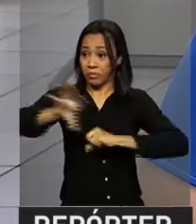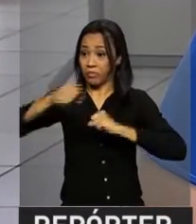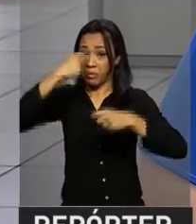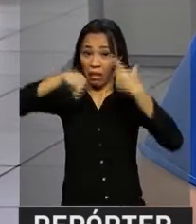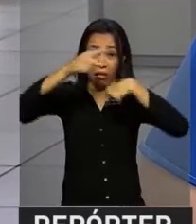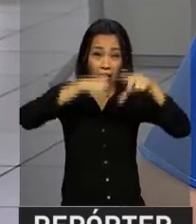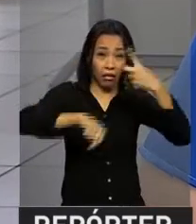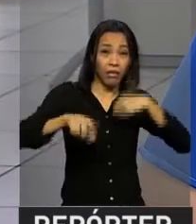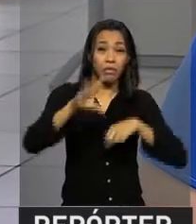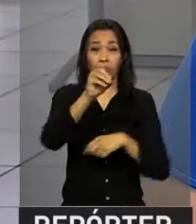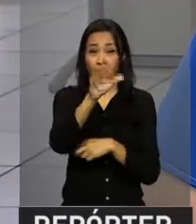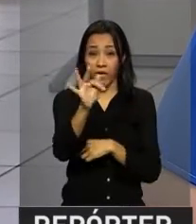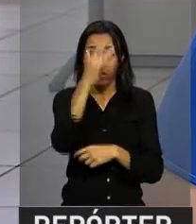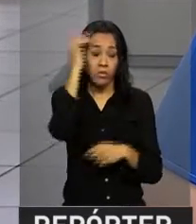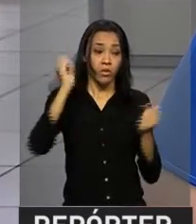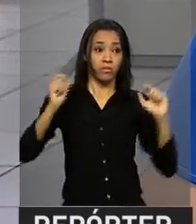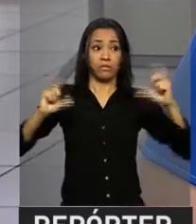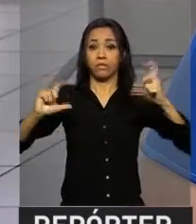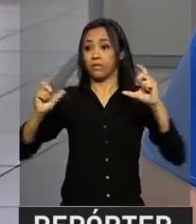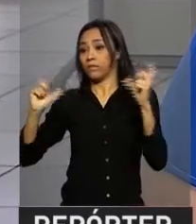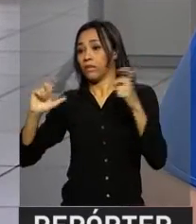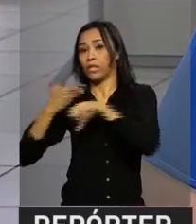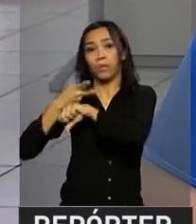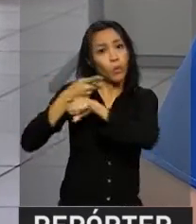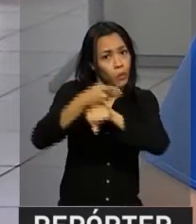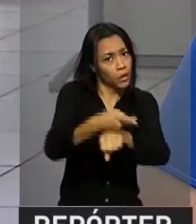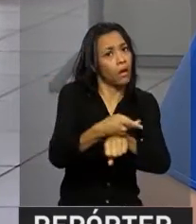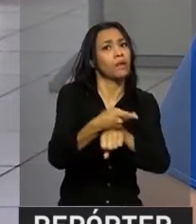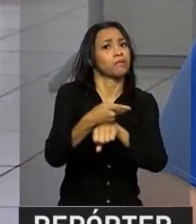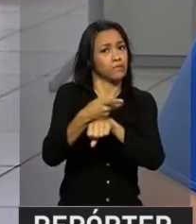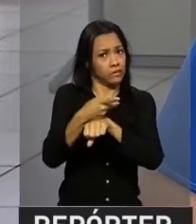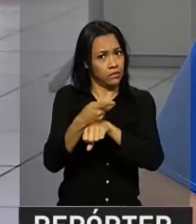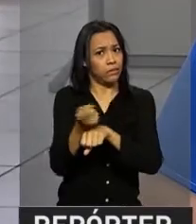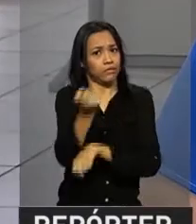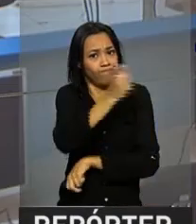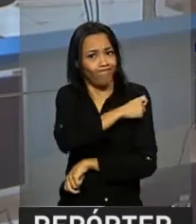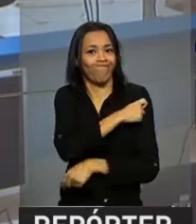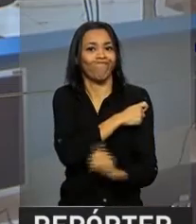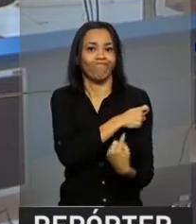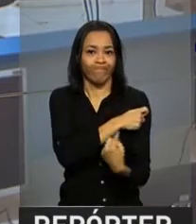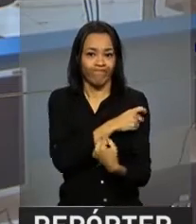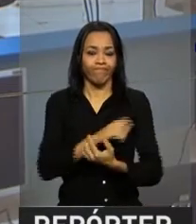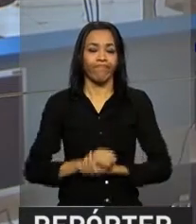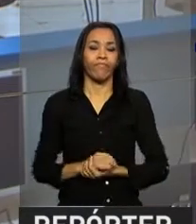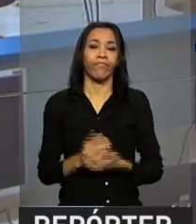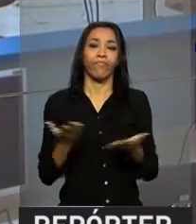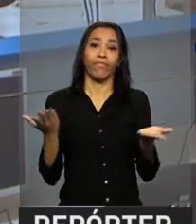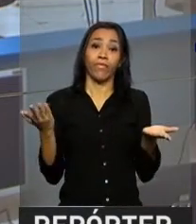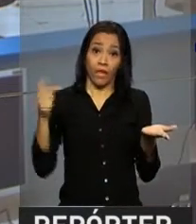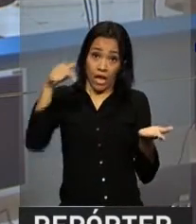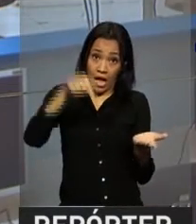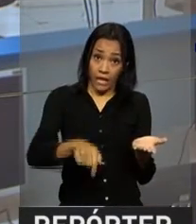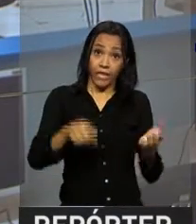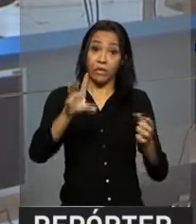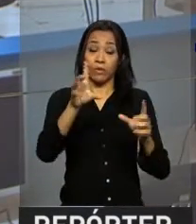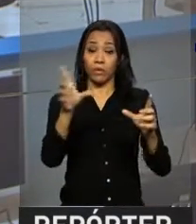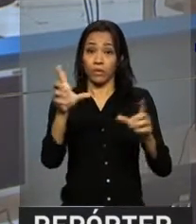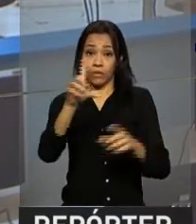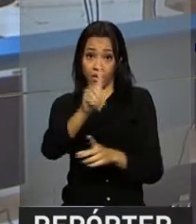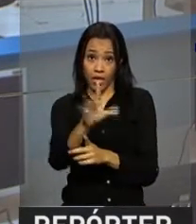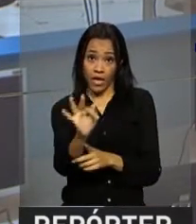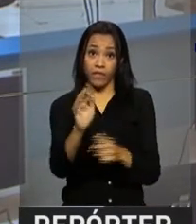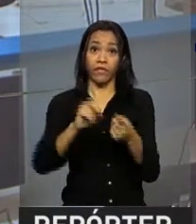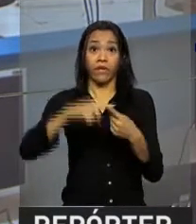pessoas alertassem e procurassem mesmo a vacinação. Além aqui do Distrito Federal,